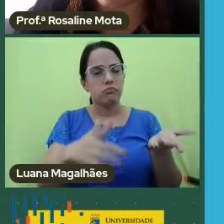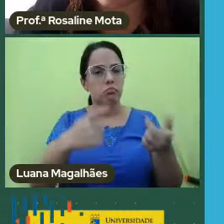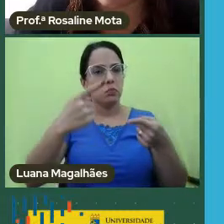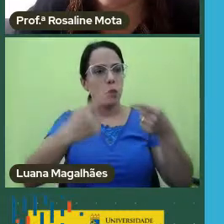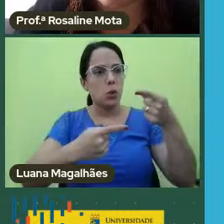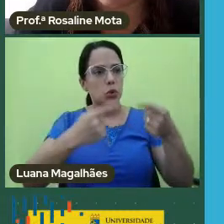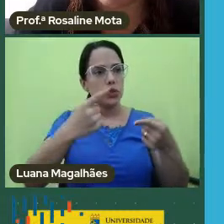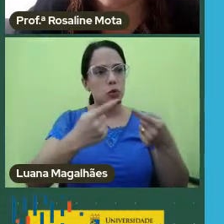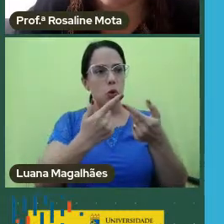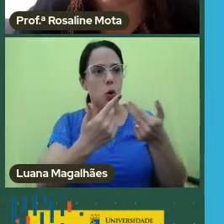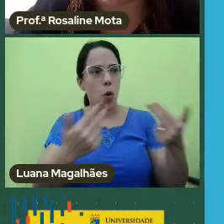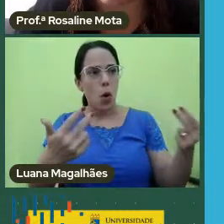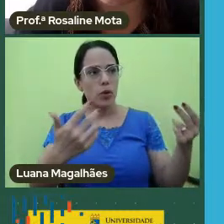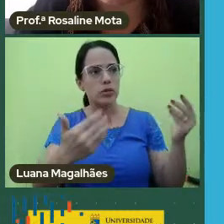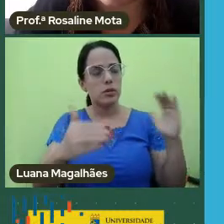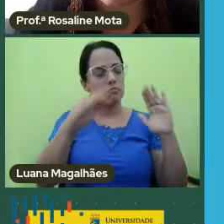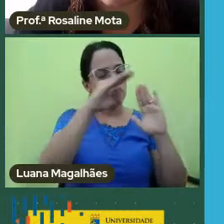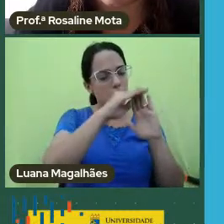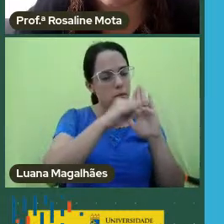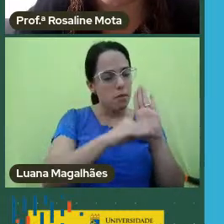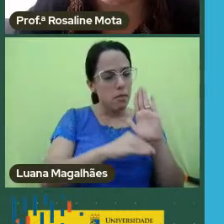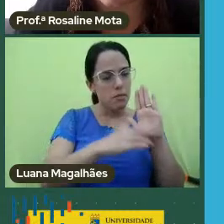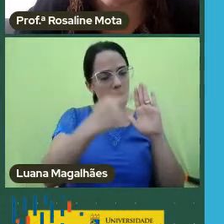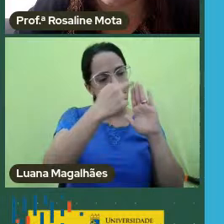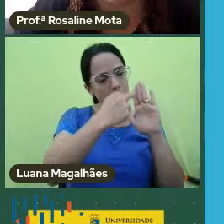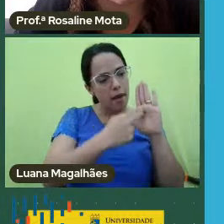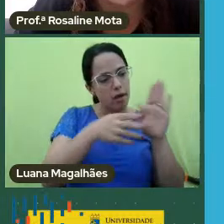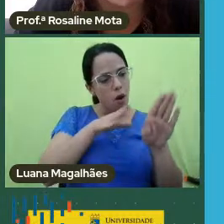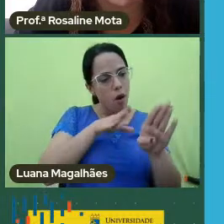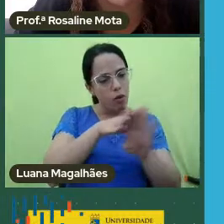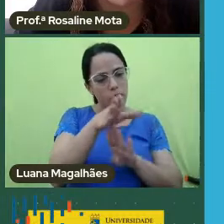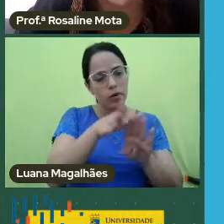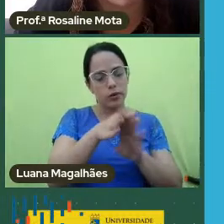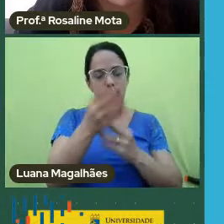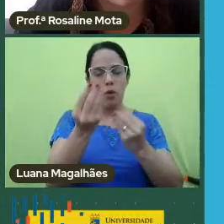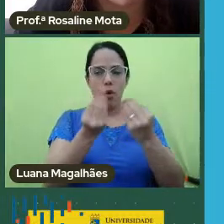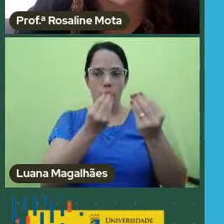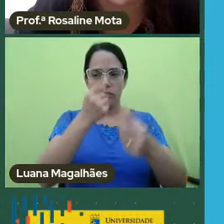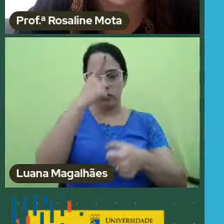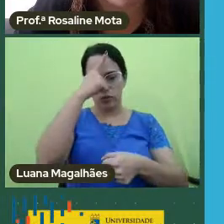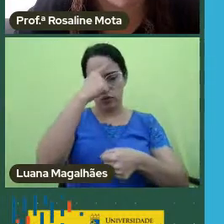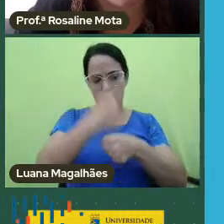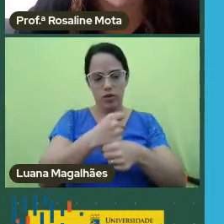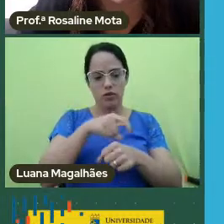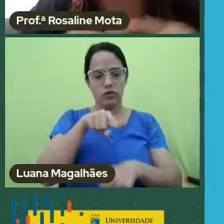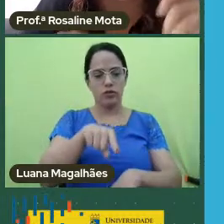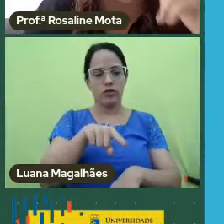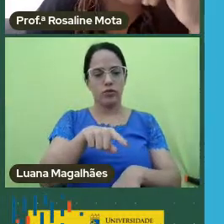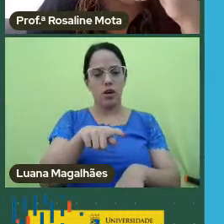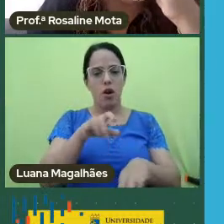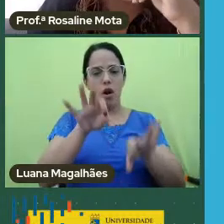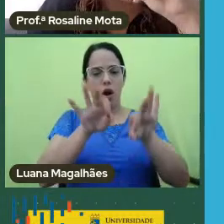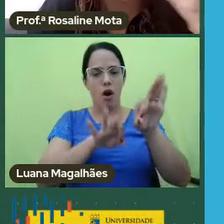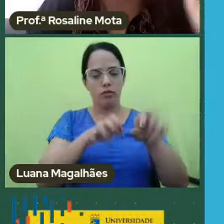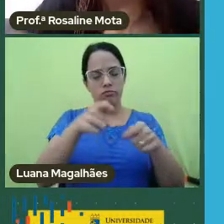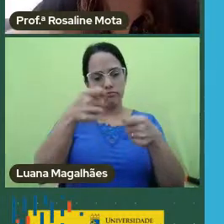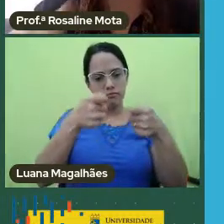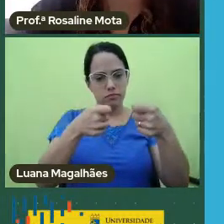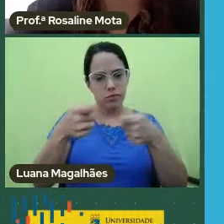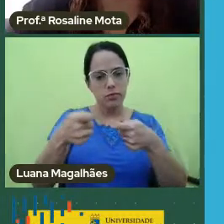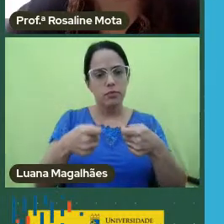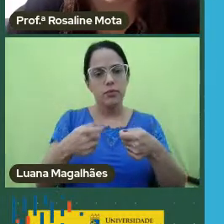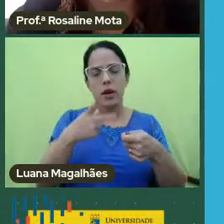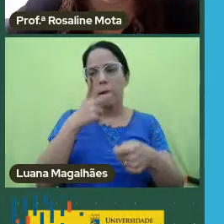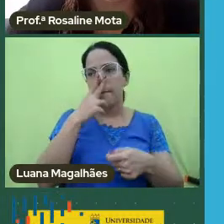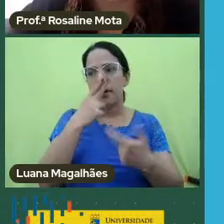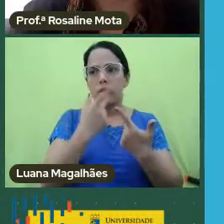políticas determinadas para a gestão desses documentos. Então, muita coisa fica